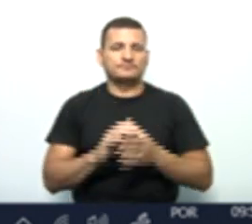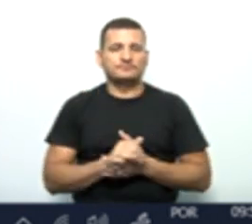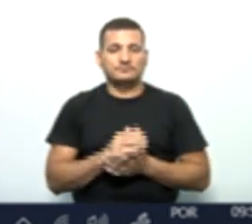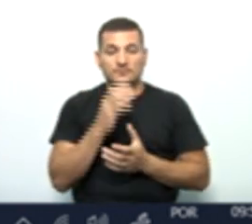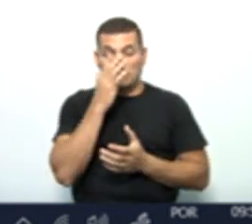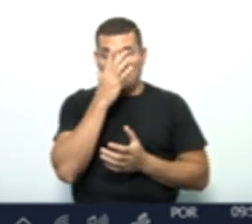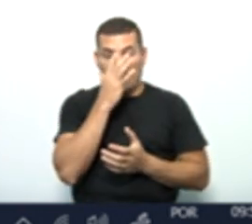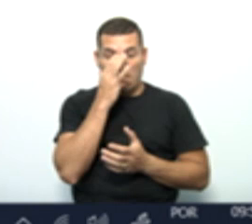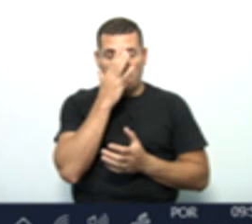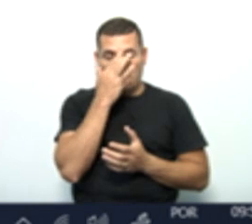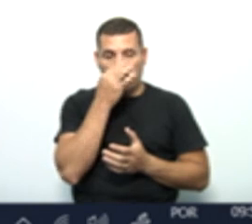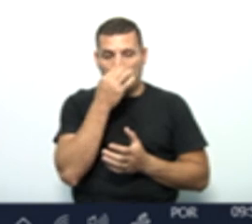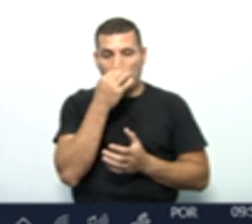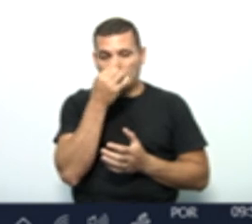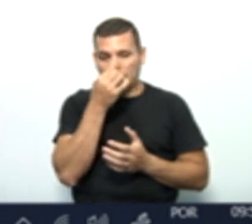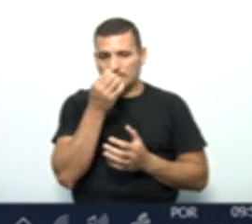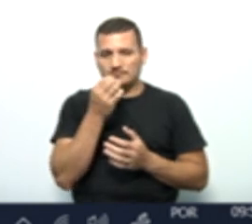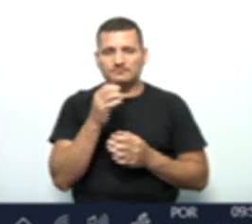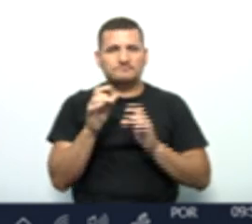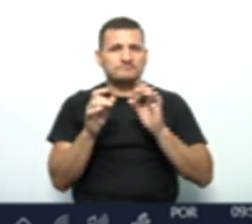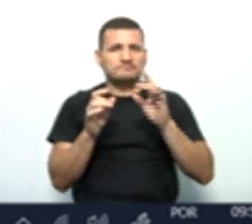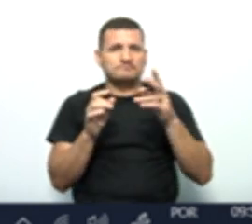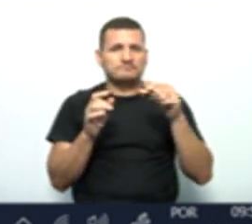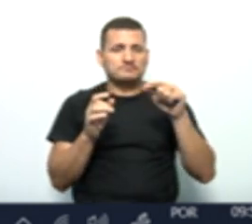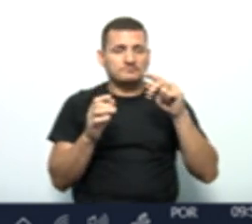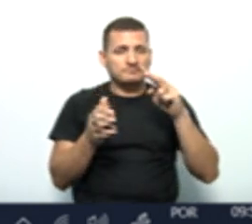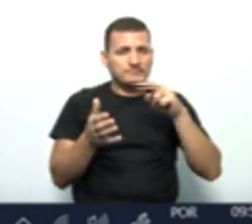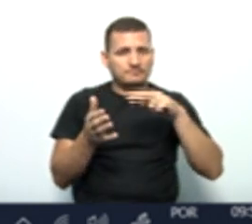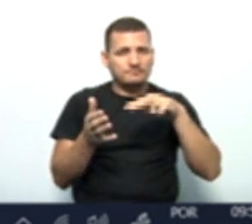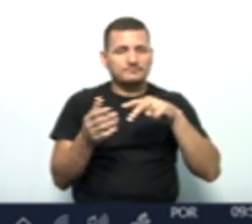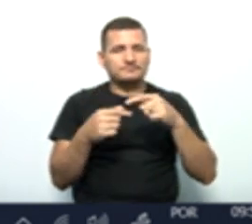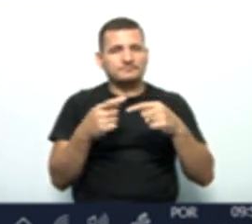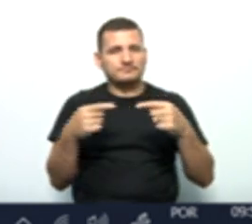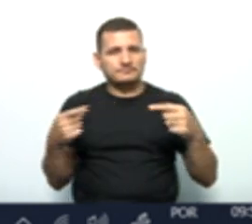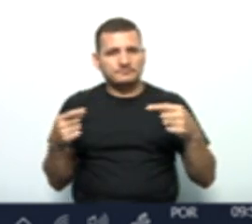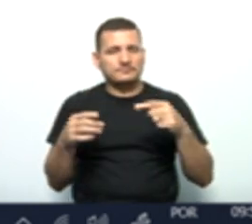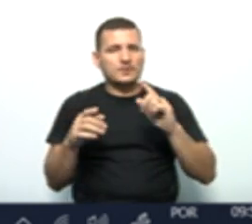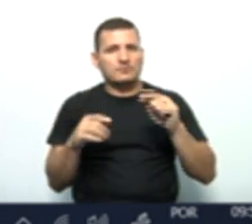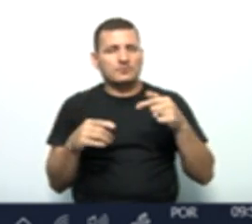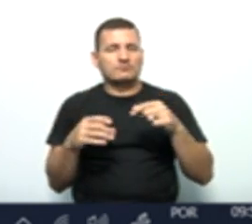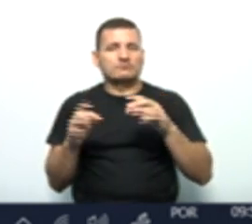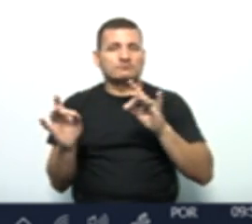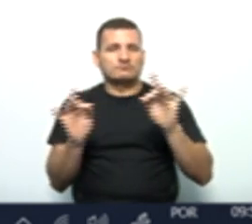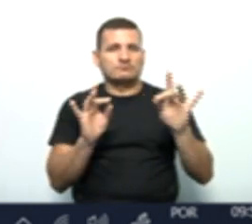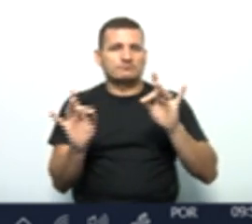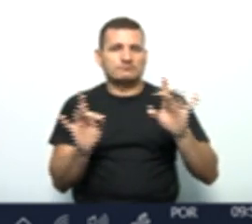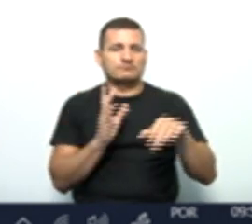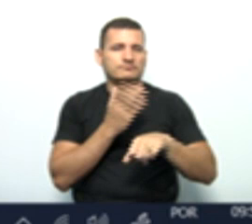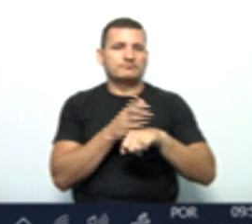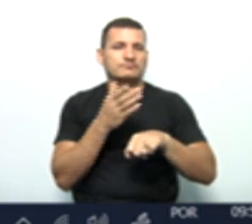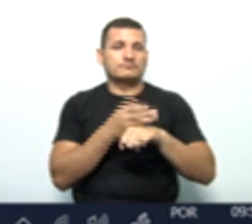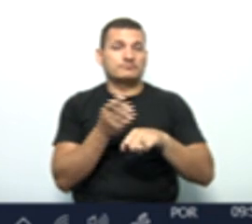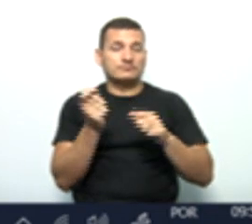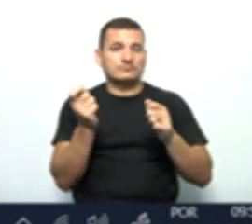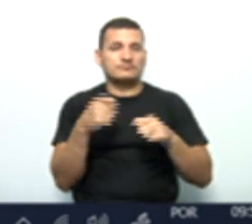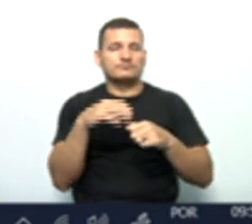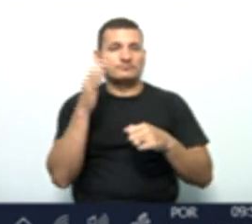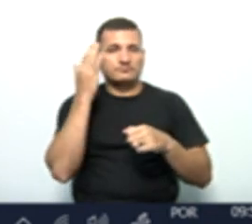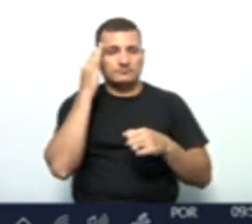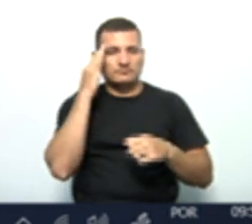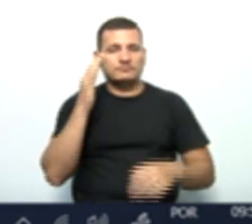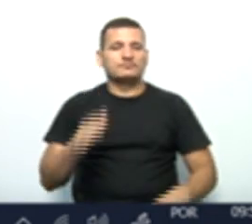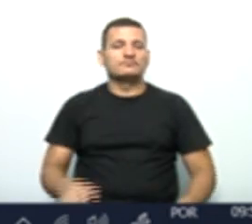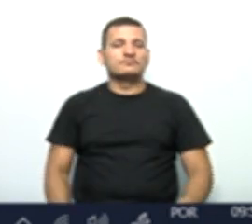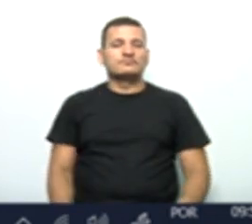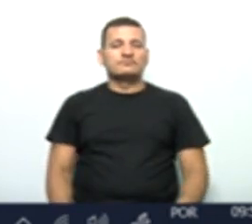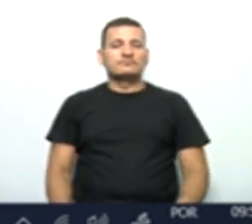só vocês dar uma olhadinha no material complementar e aí faz essa questão que vocês vão entender. Né, professor?